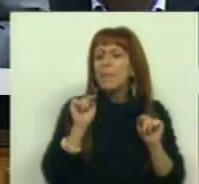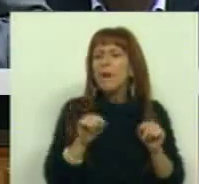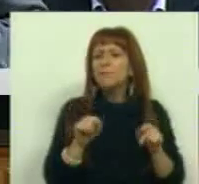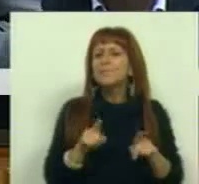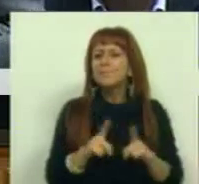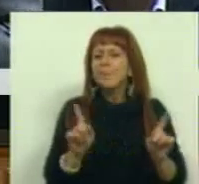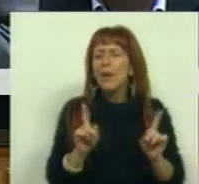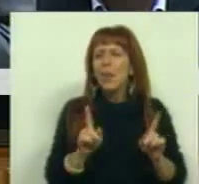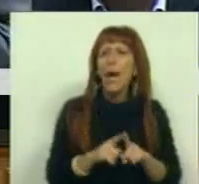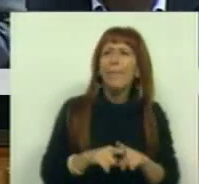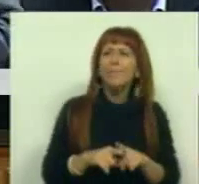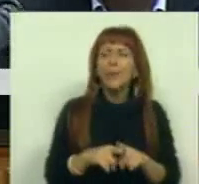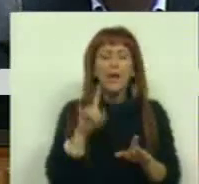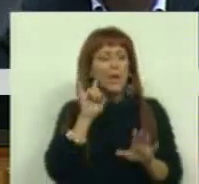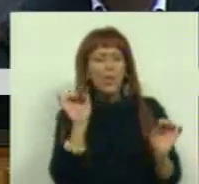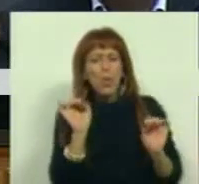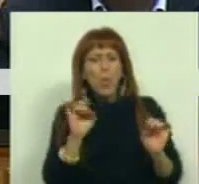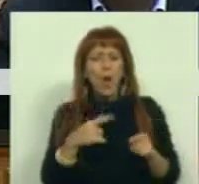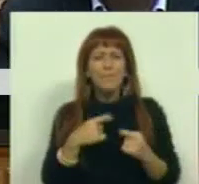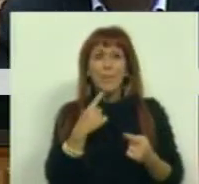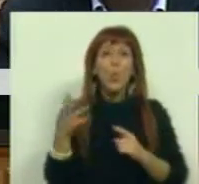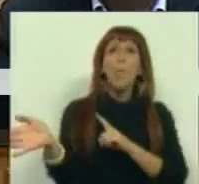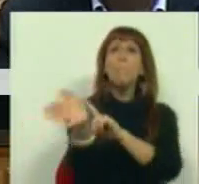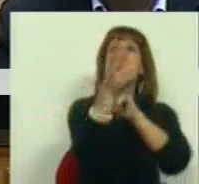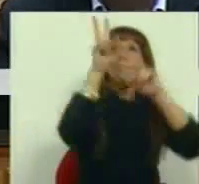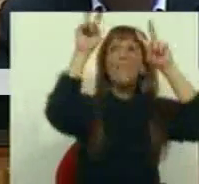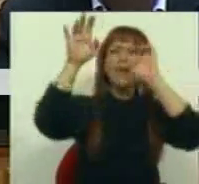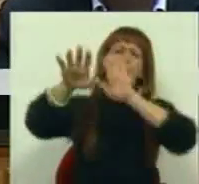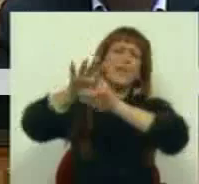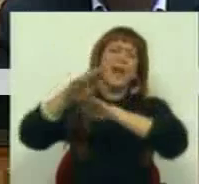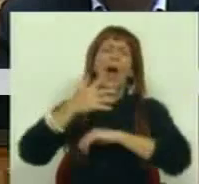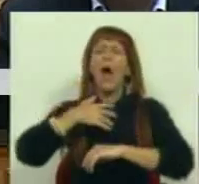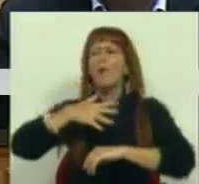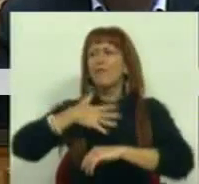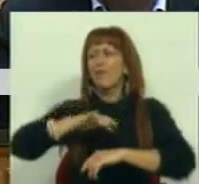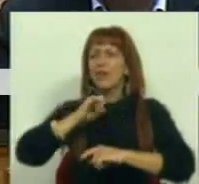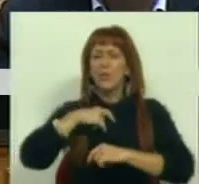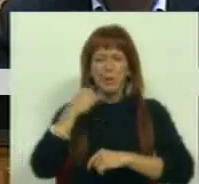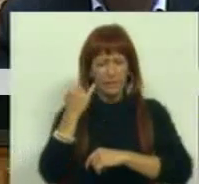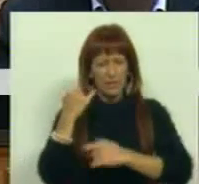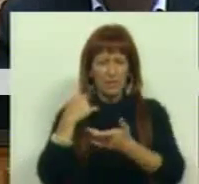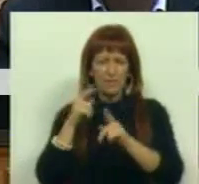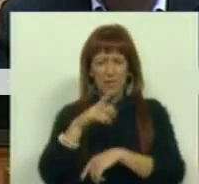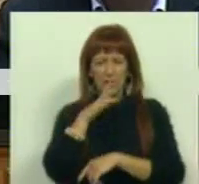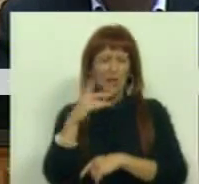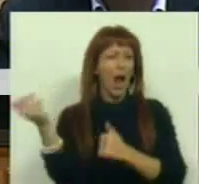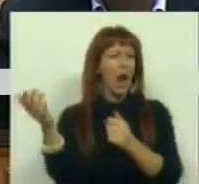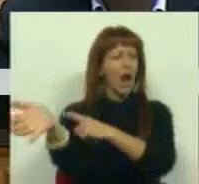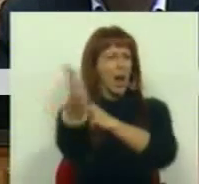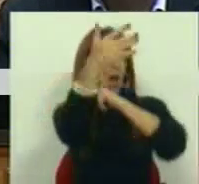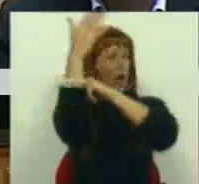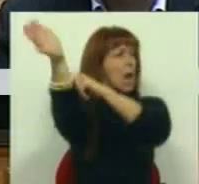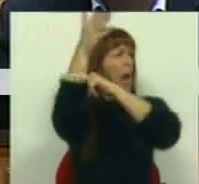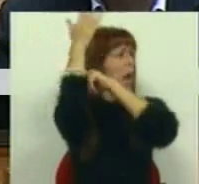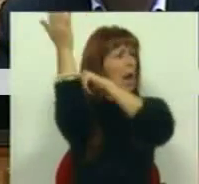aqui não está acautelada aquela grande bandeira que a direita gosta hipocritamente de exaltar, que